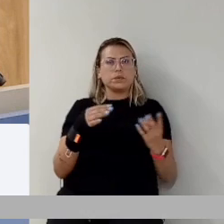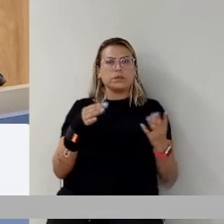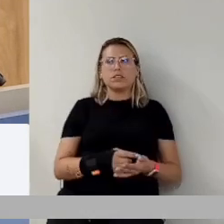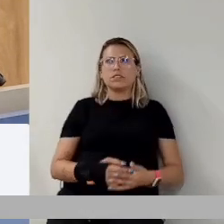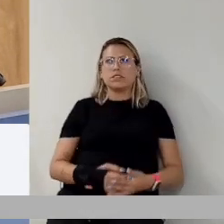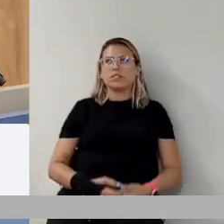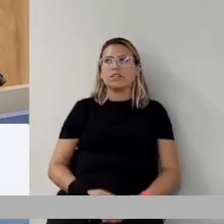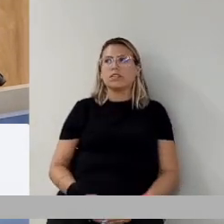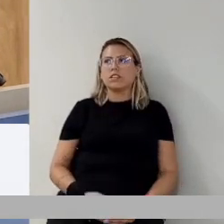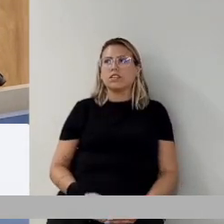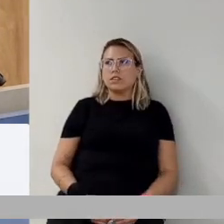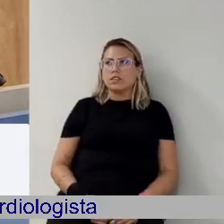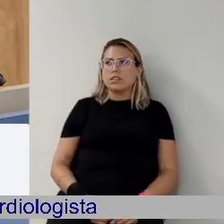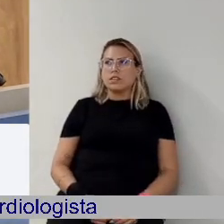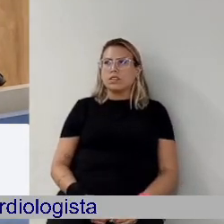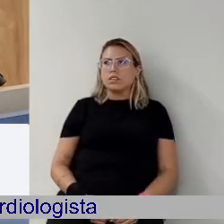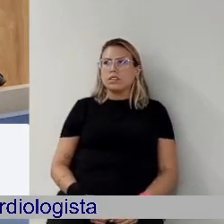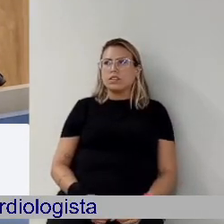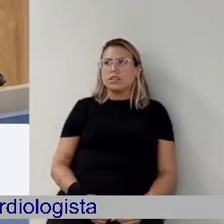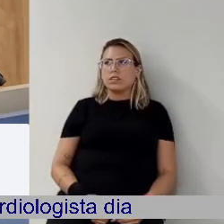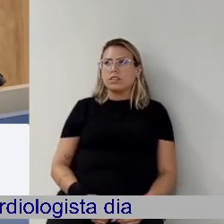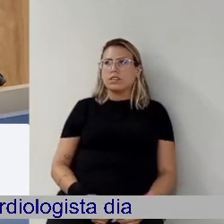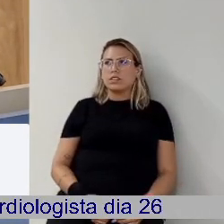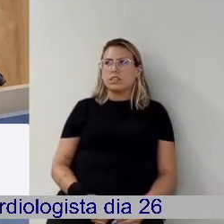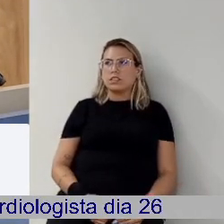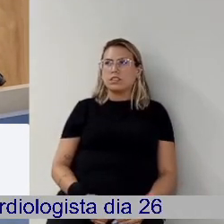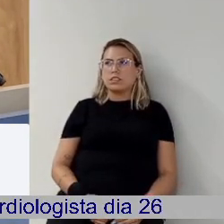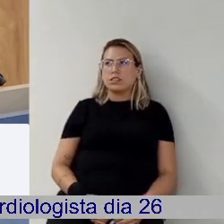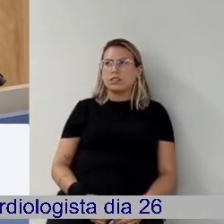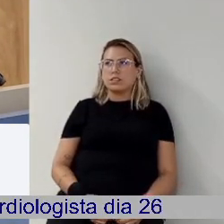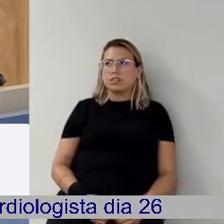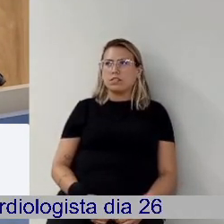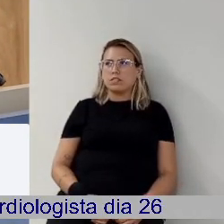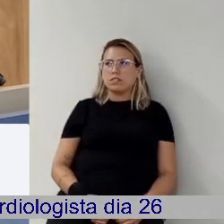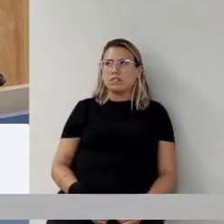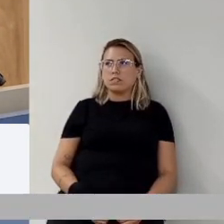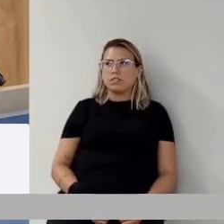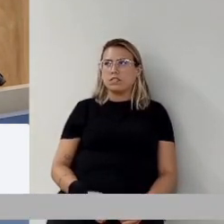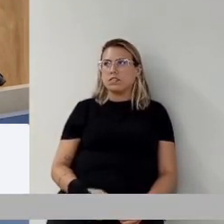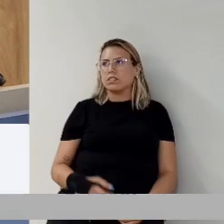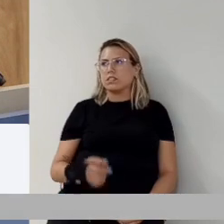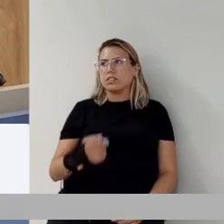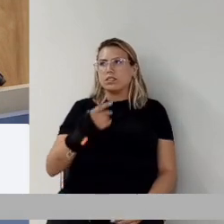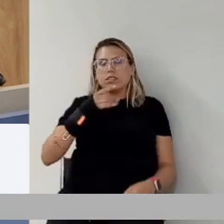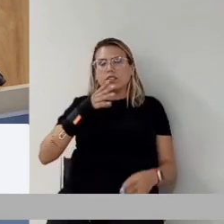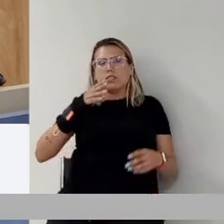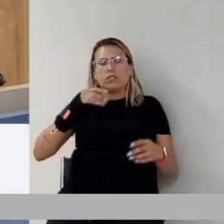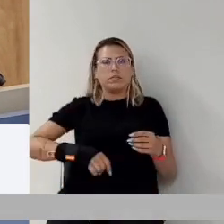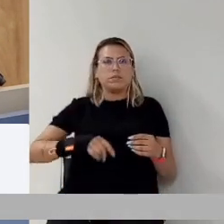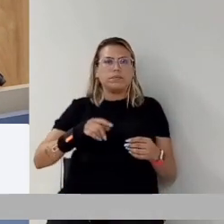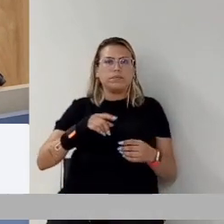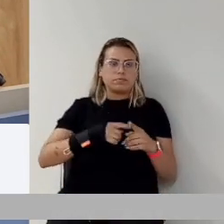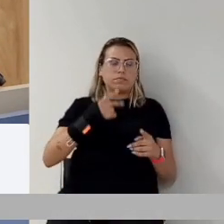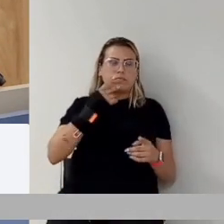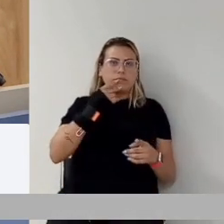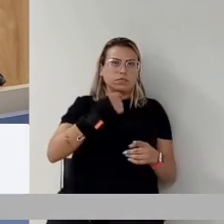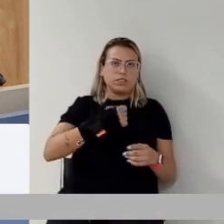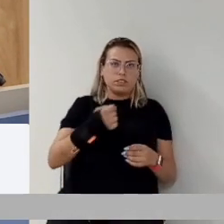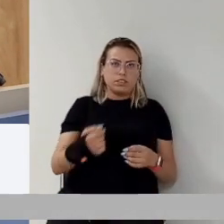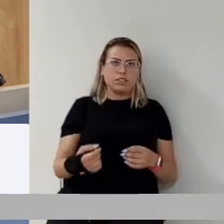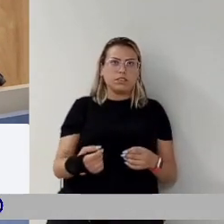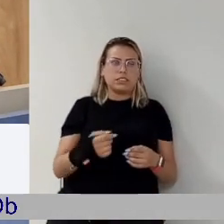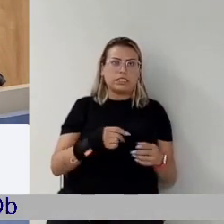não eu digo isso não é só por mim não tenho falado nessa Tribuna e reitero semanalmente